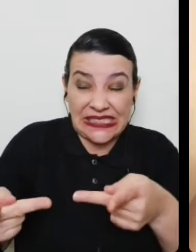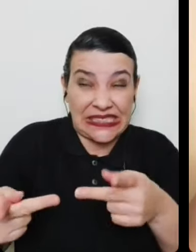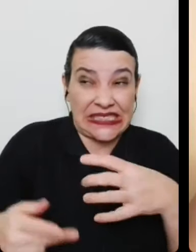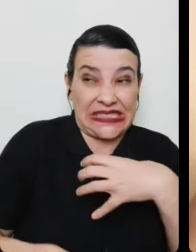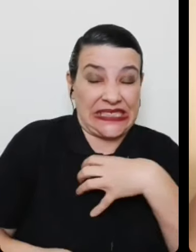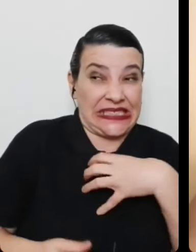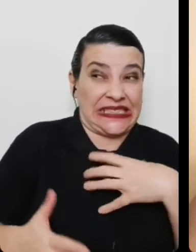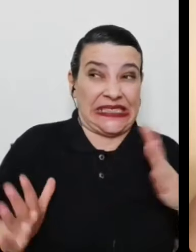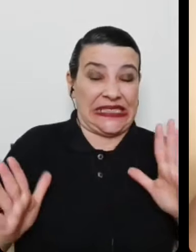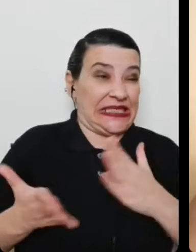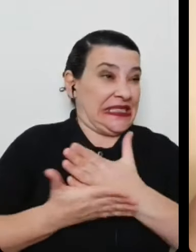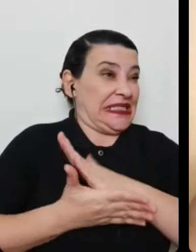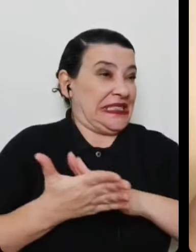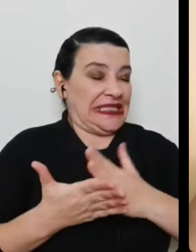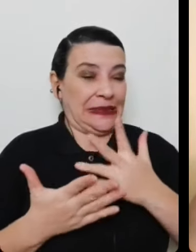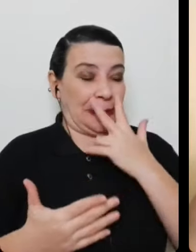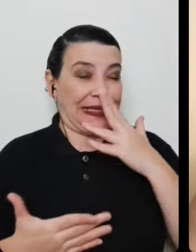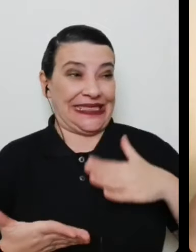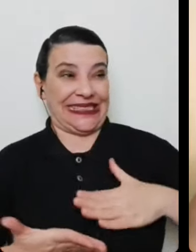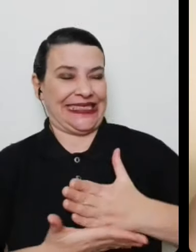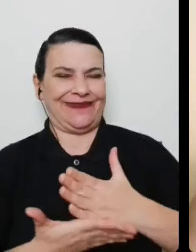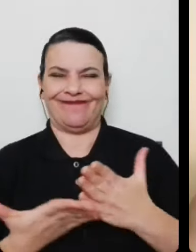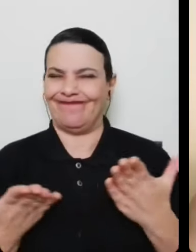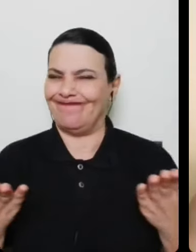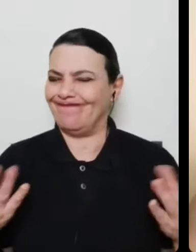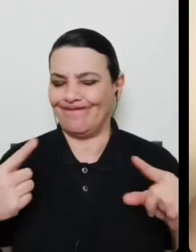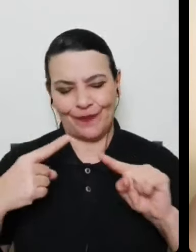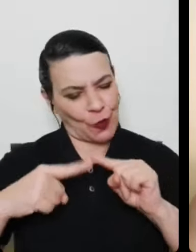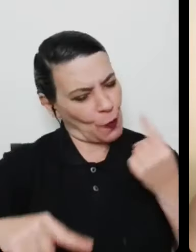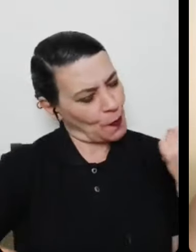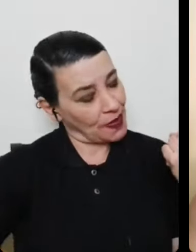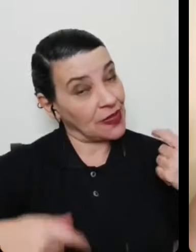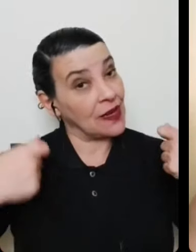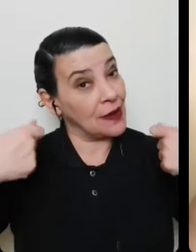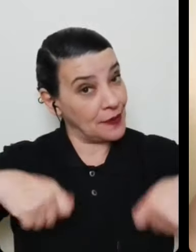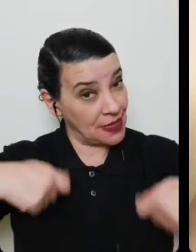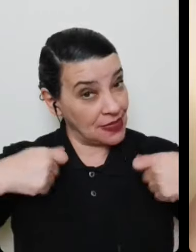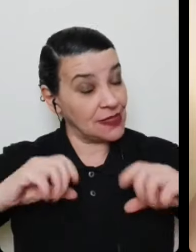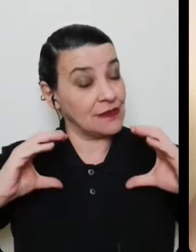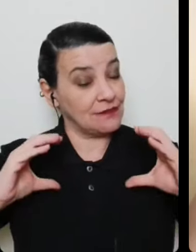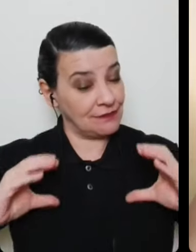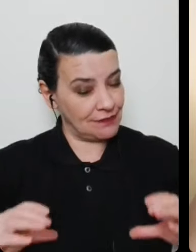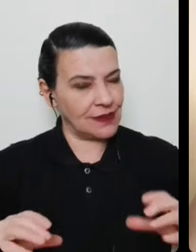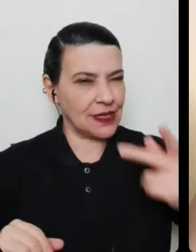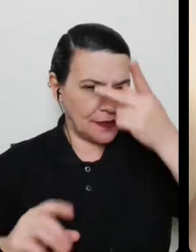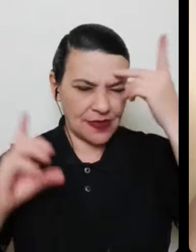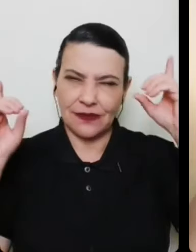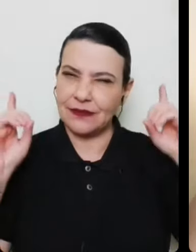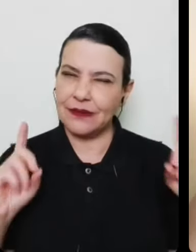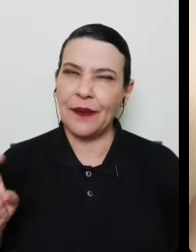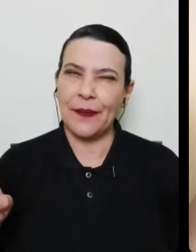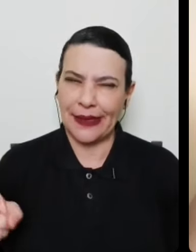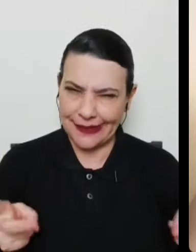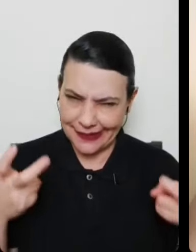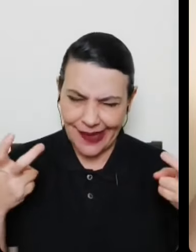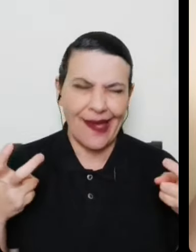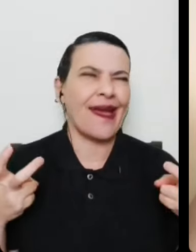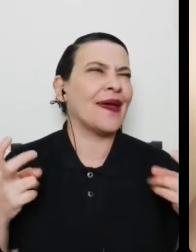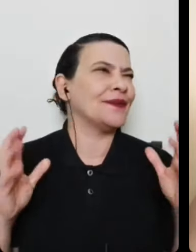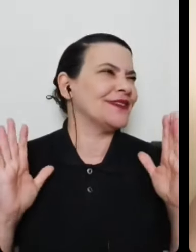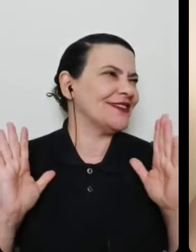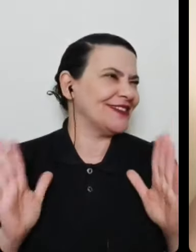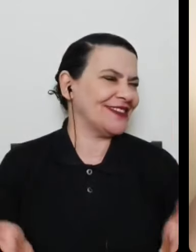não se sentem à vontade com você, né? Então, as pessoas percebem, as pessoas com deficiência percebem, nós